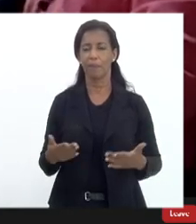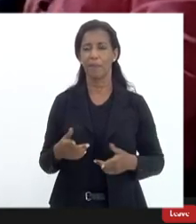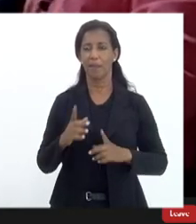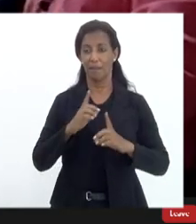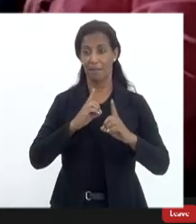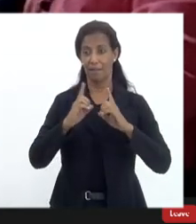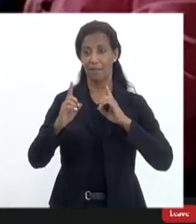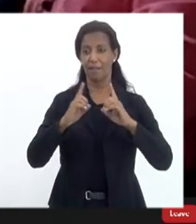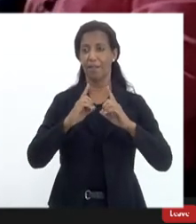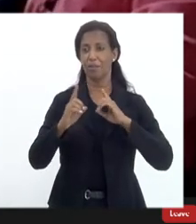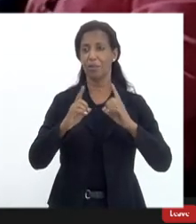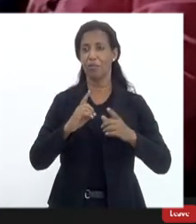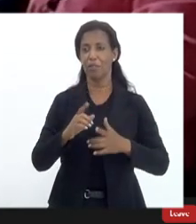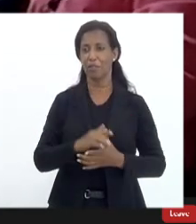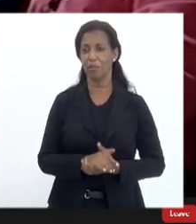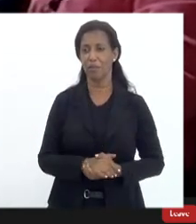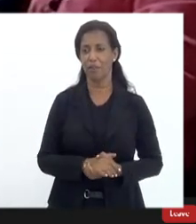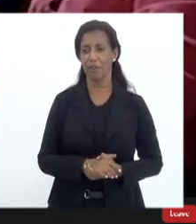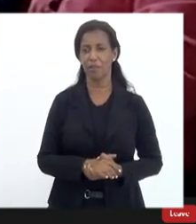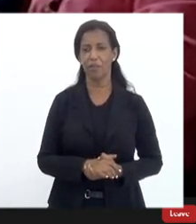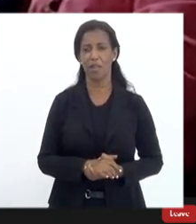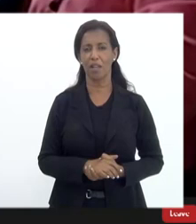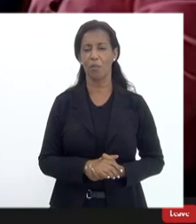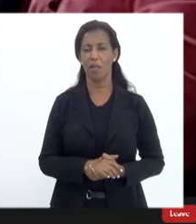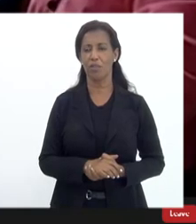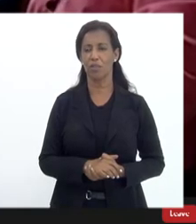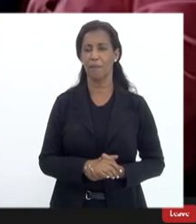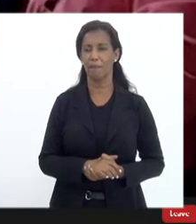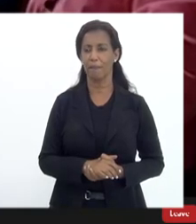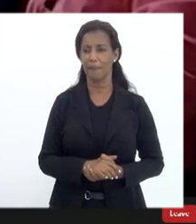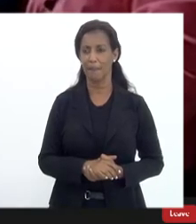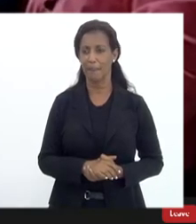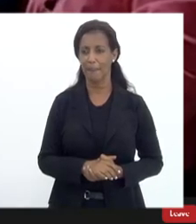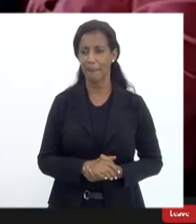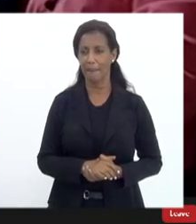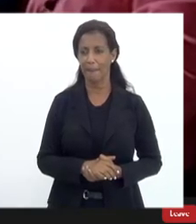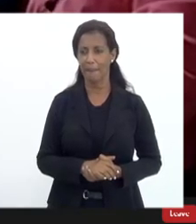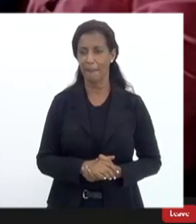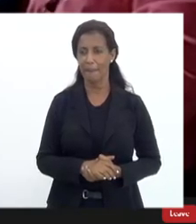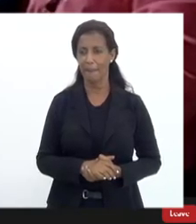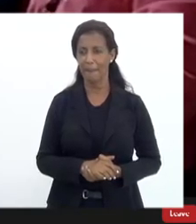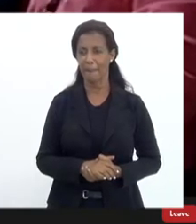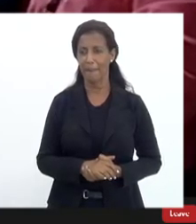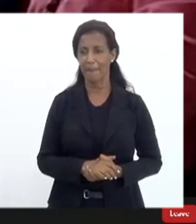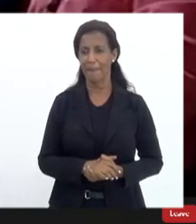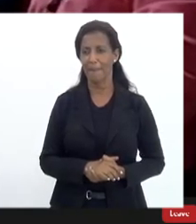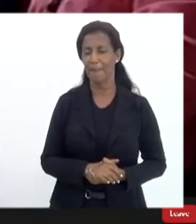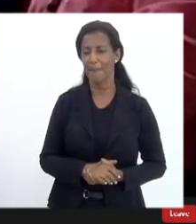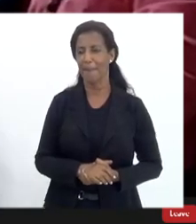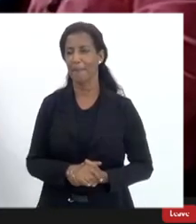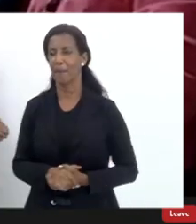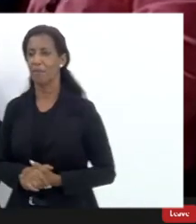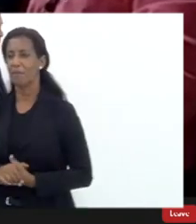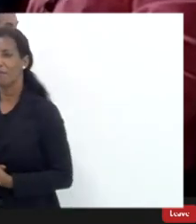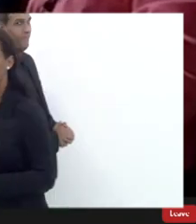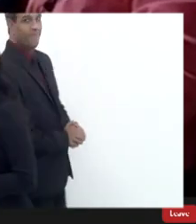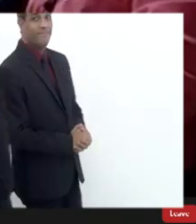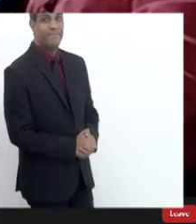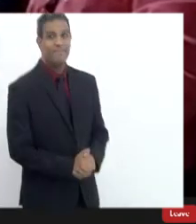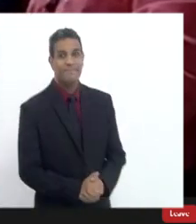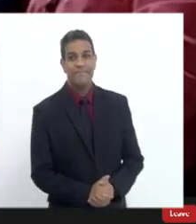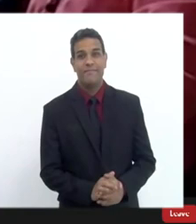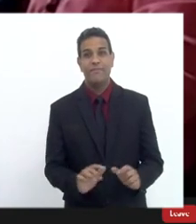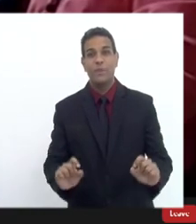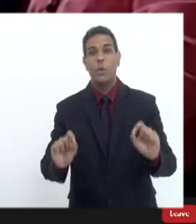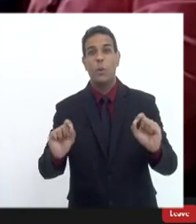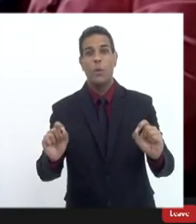diálogo, mas há ações concretas também. Vale lembrar que o secretário está